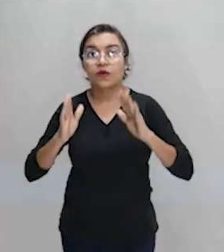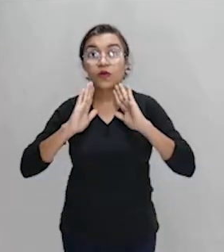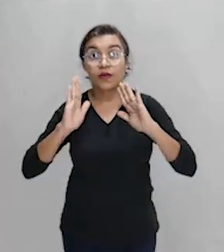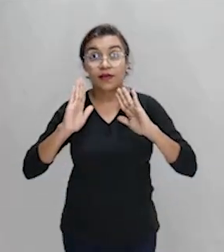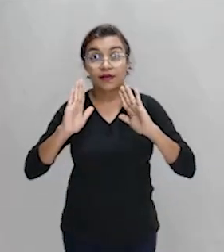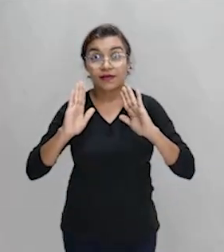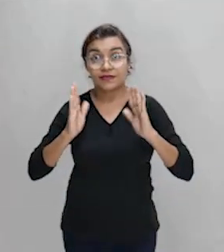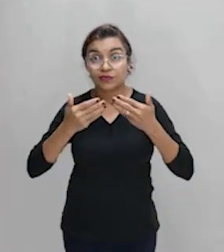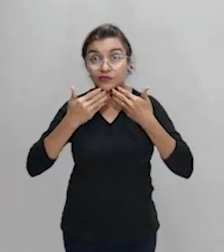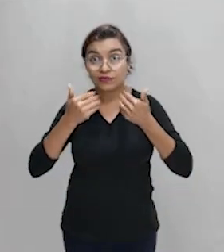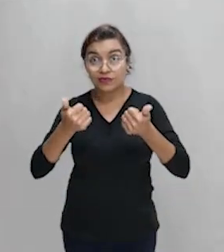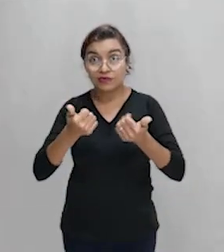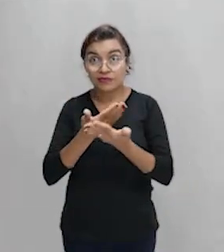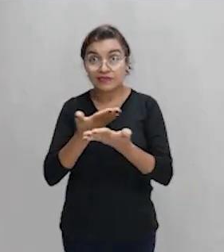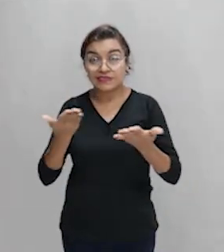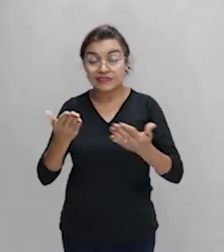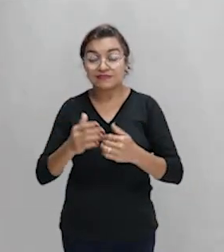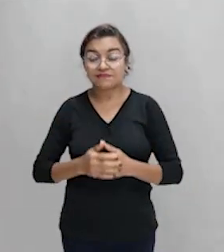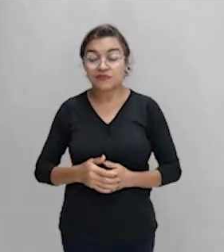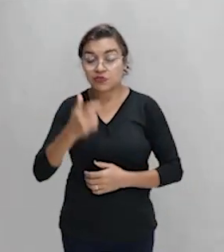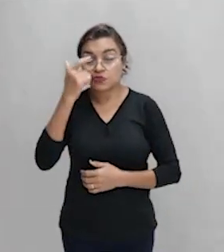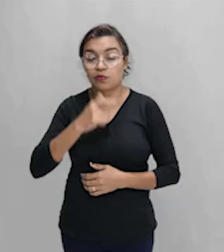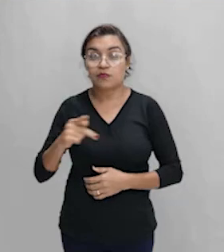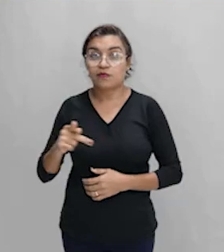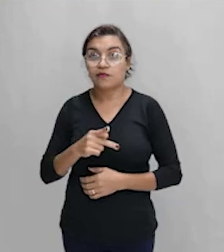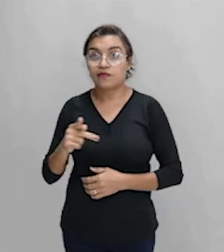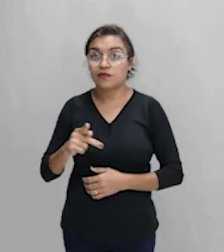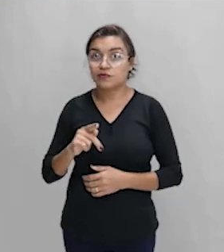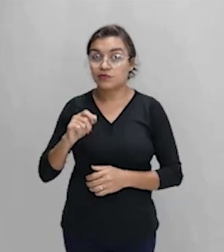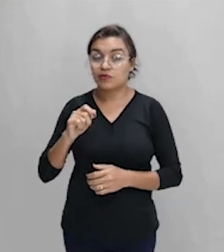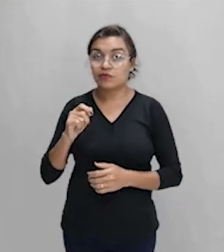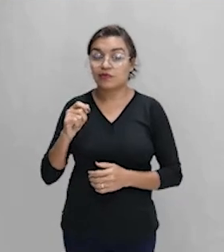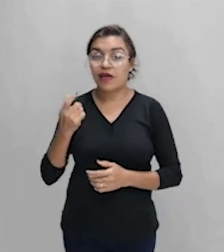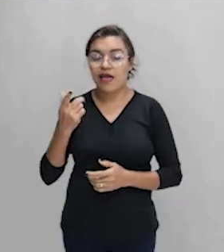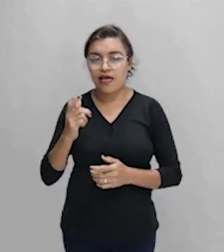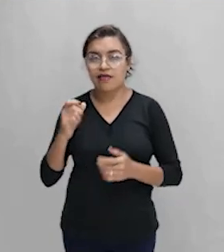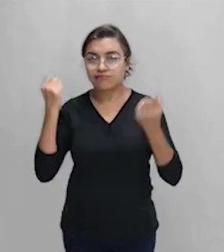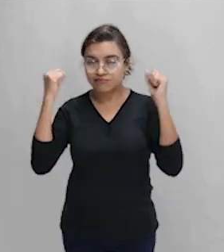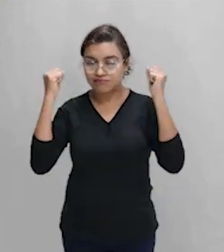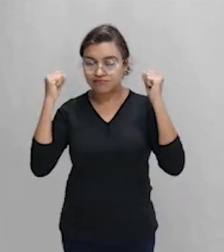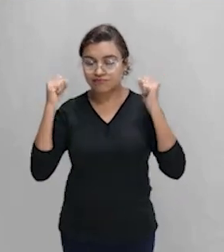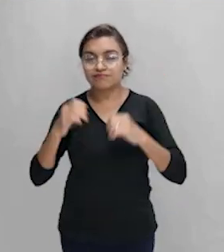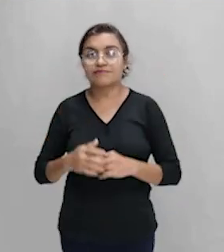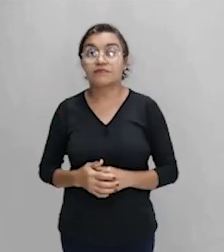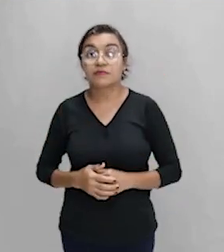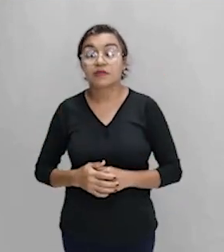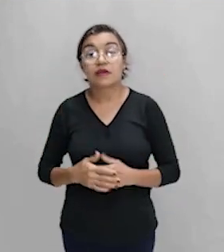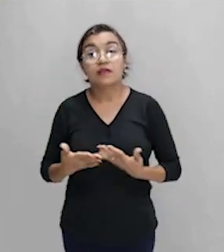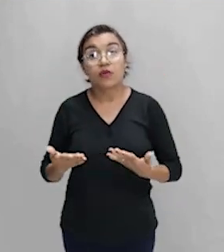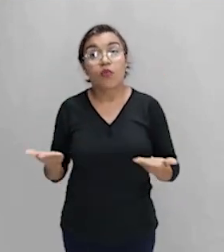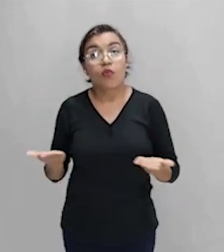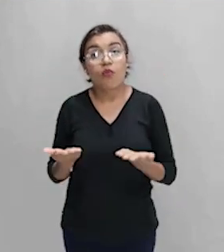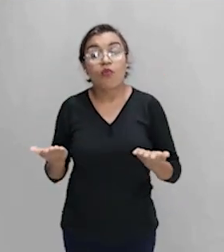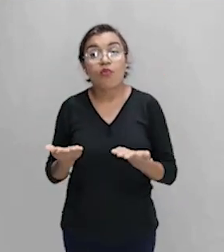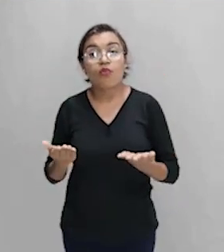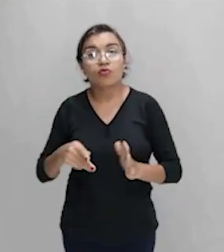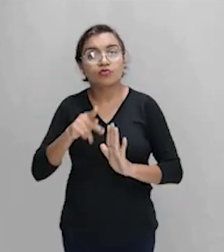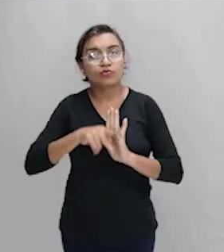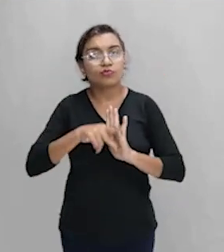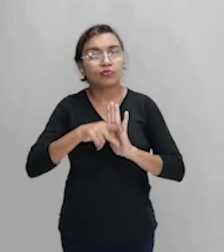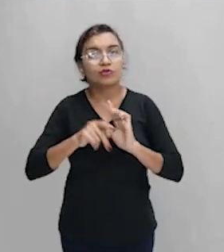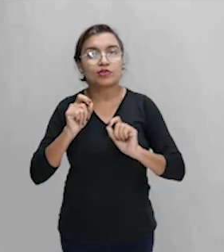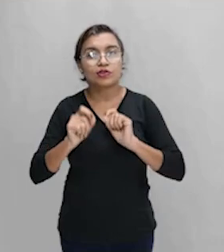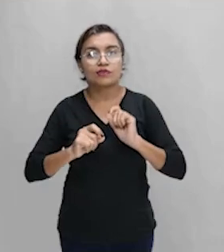galerinha, tudo bem com vocês? Guilherme Campos aqui, professor de Educação Física da Rede Estadual do Maranhão. E nessa aula de hoje, nosso projeto Fique em